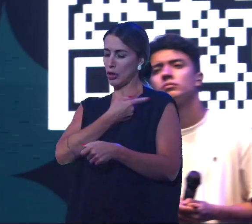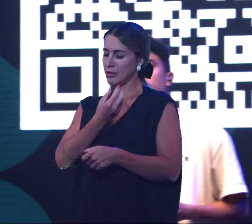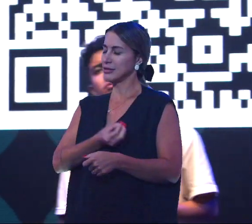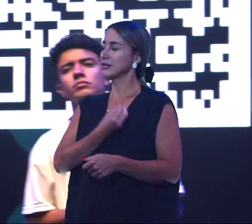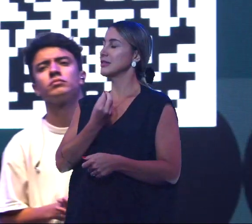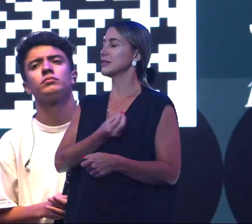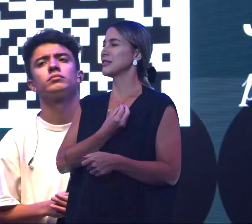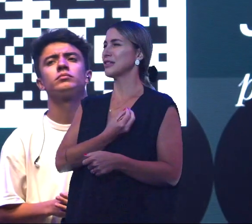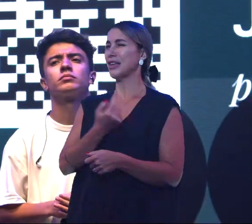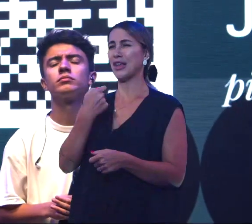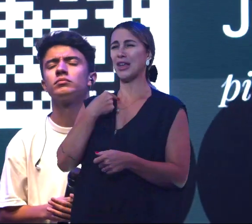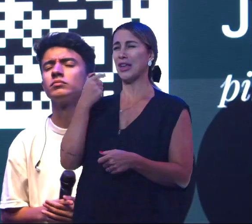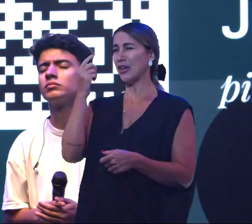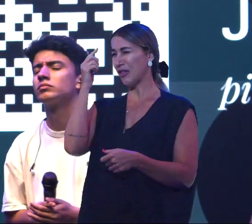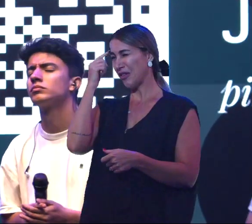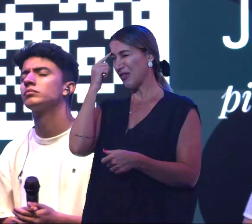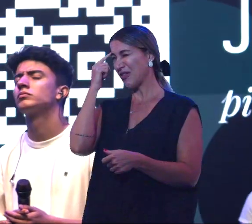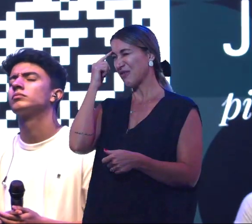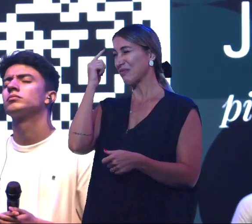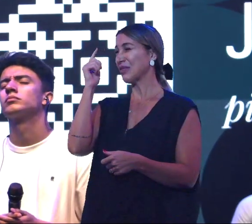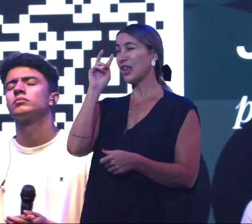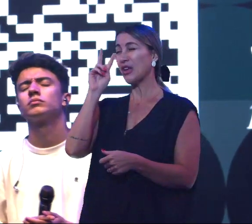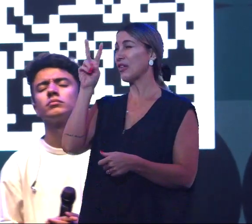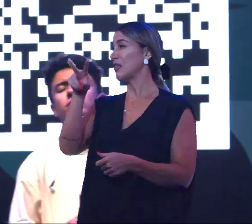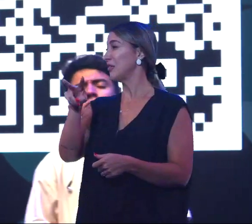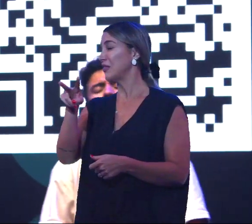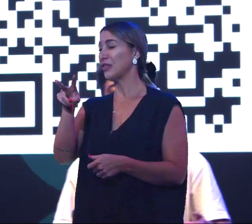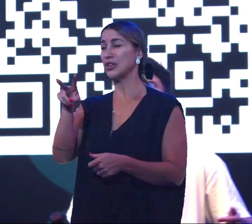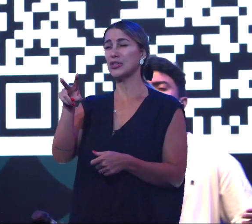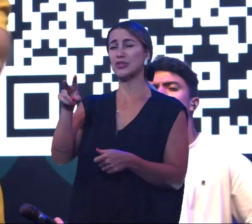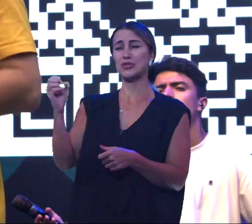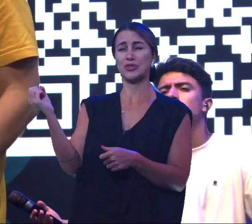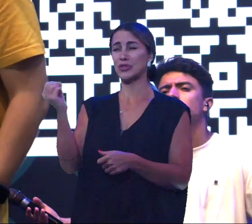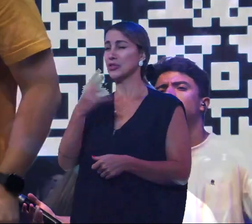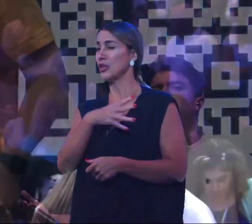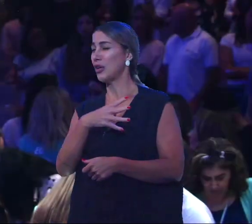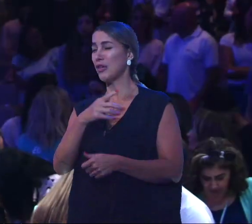próximos meses, pela fé, Pai, novos livros, canções,